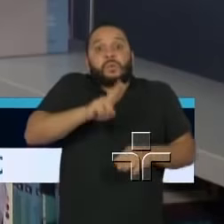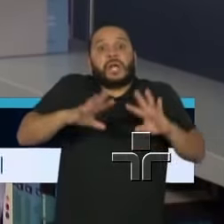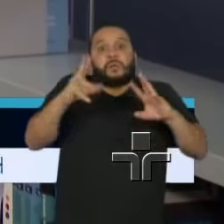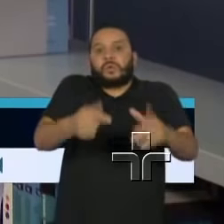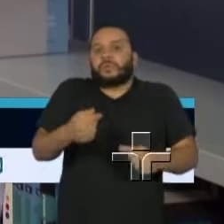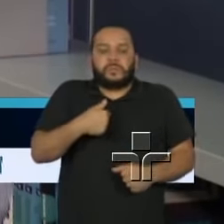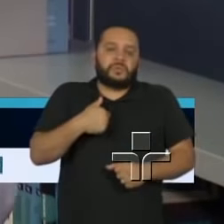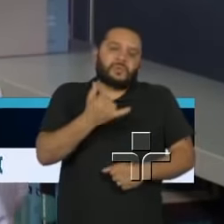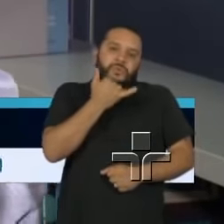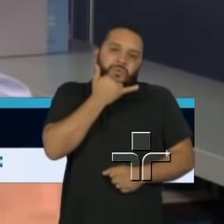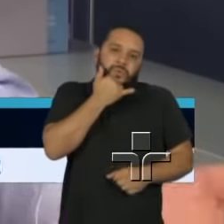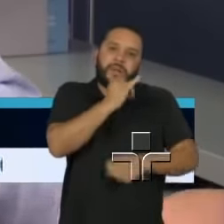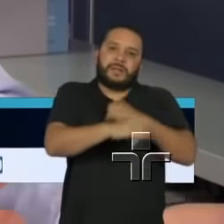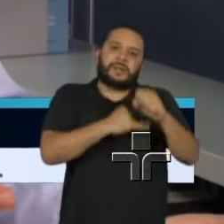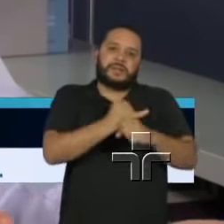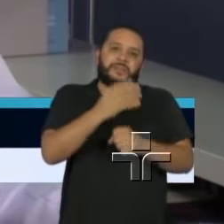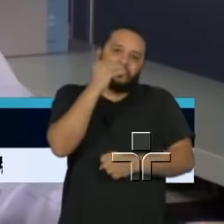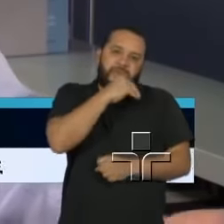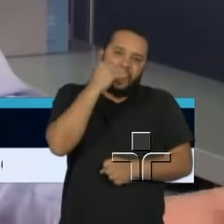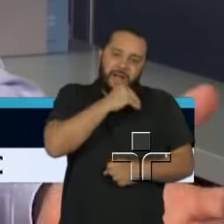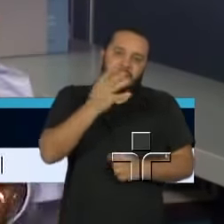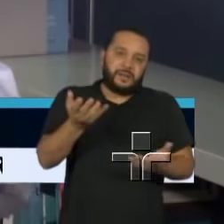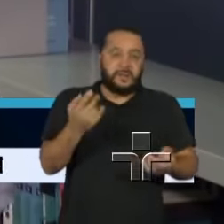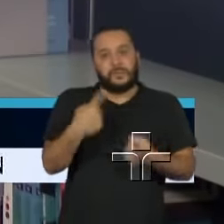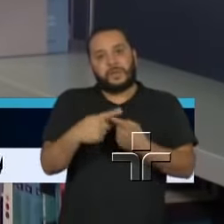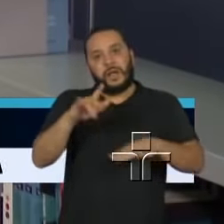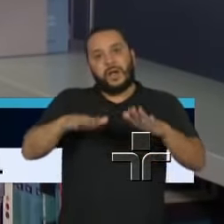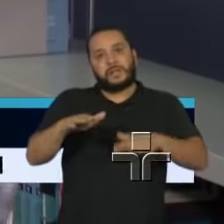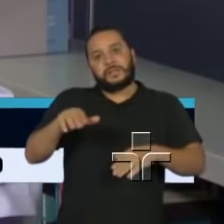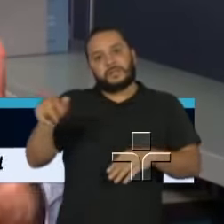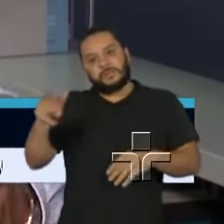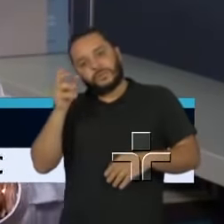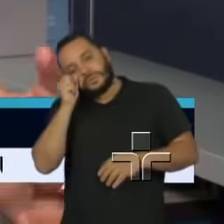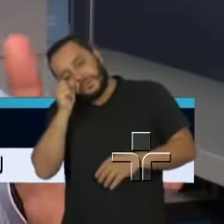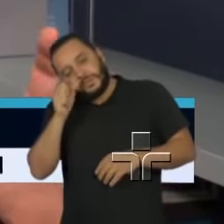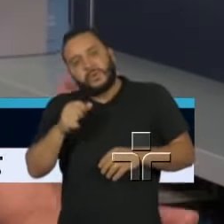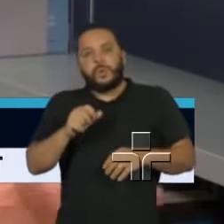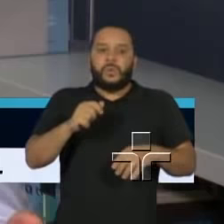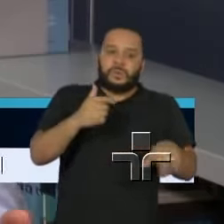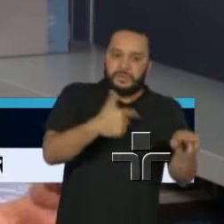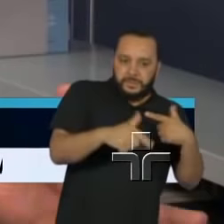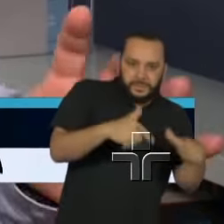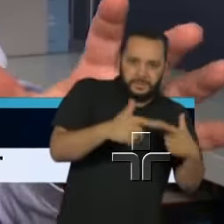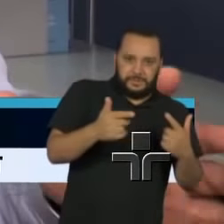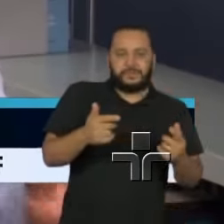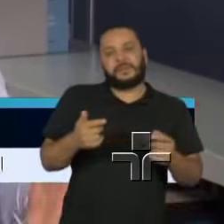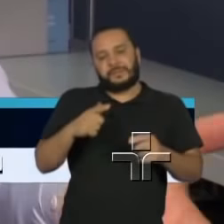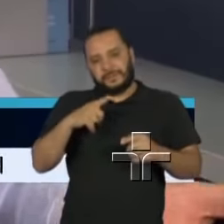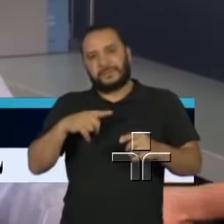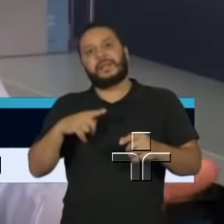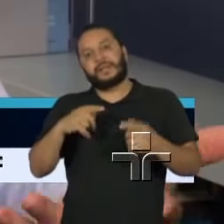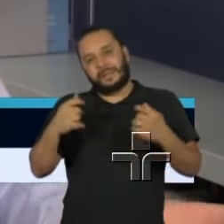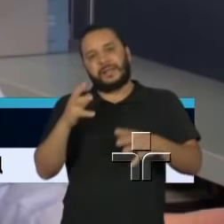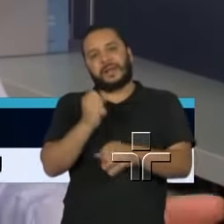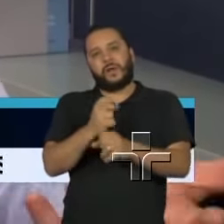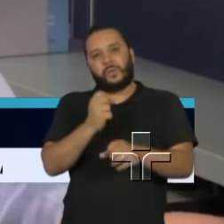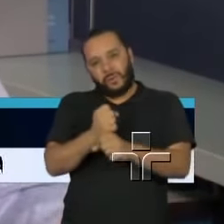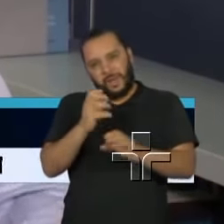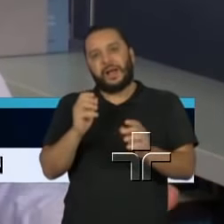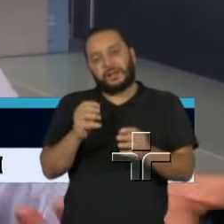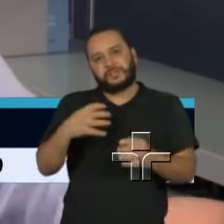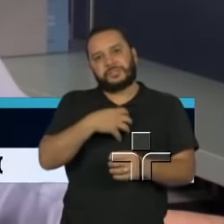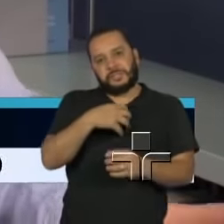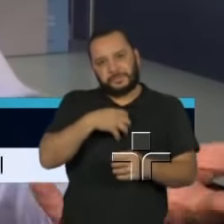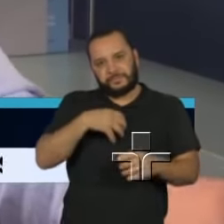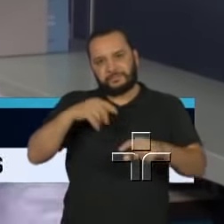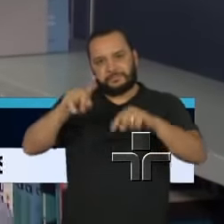aquela disponibilidade, porque tem gente que num momento está dormindo, o cara está trabalhando, quer dizer, isso é sempre algo que tem que ser calculado de uma forma